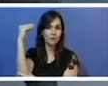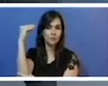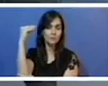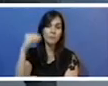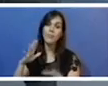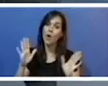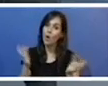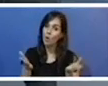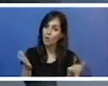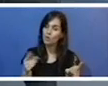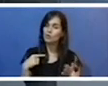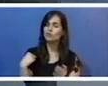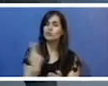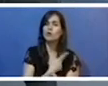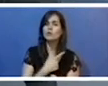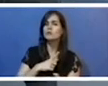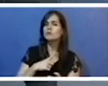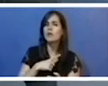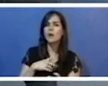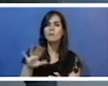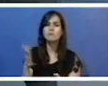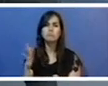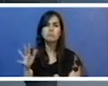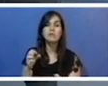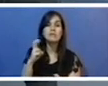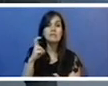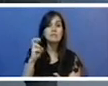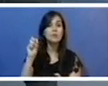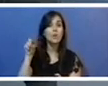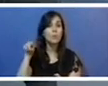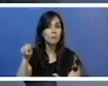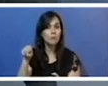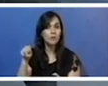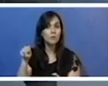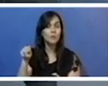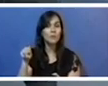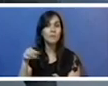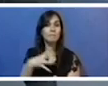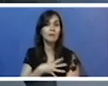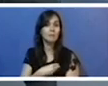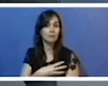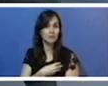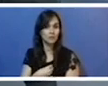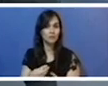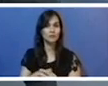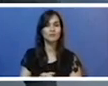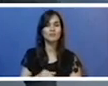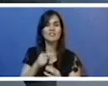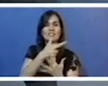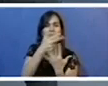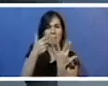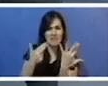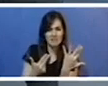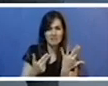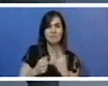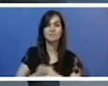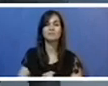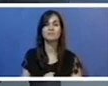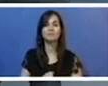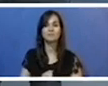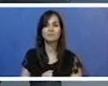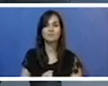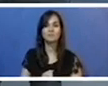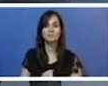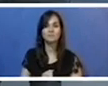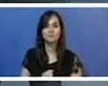Atualmente, estima-se que nós tenhamos cerca de 5 mil espécies de mamíferos, todas descritas. Possivelmente nós tenhamos mais, né?